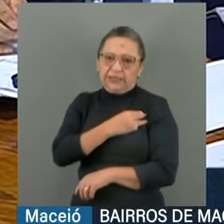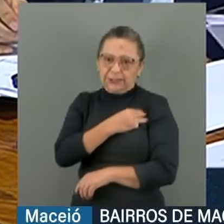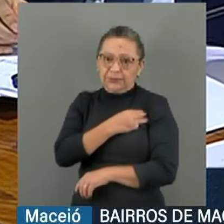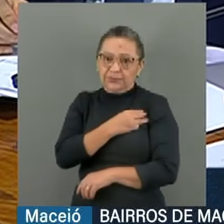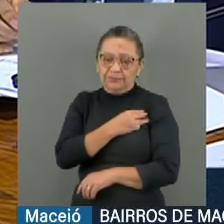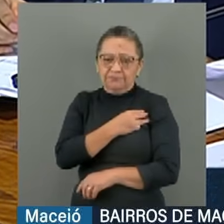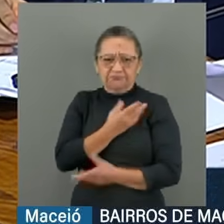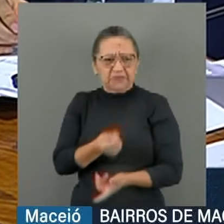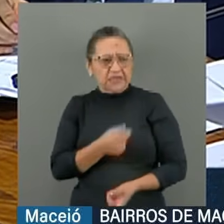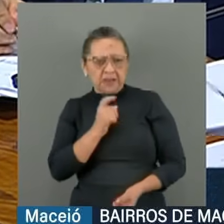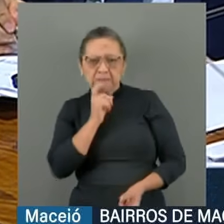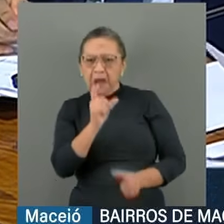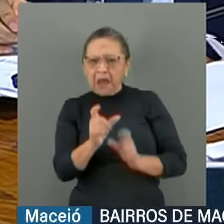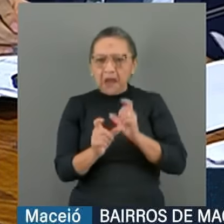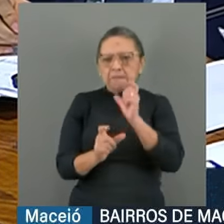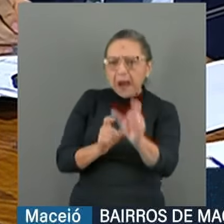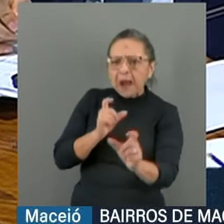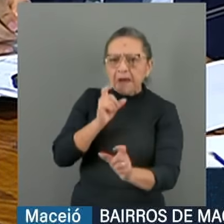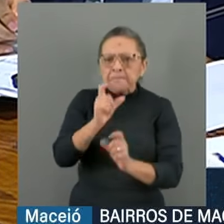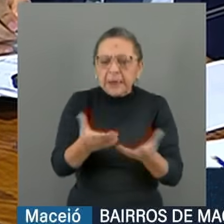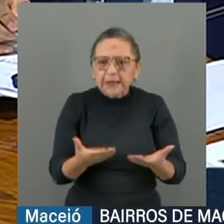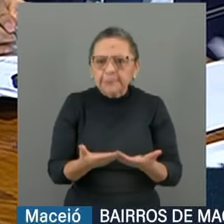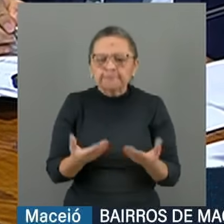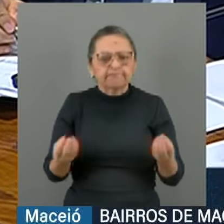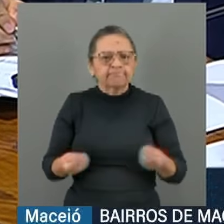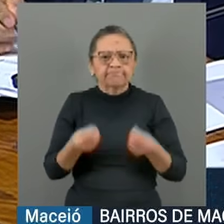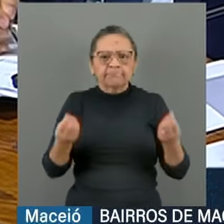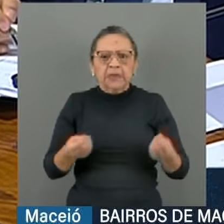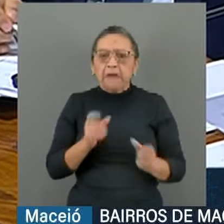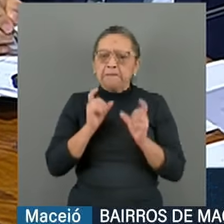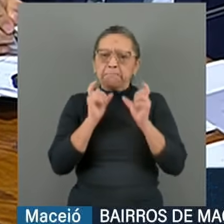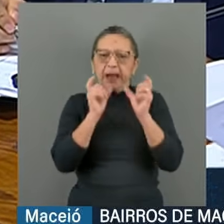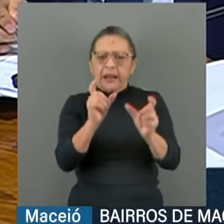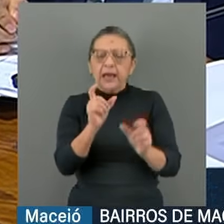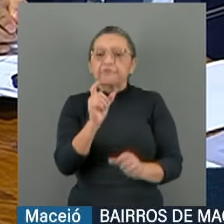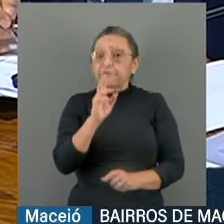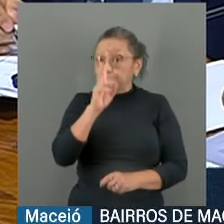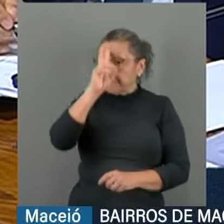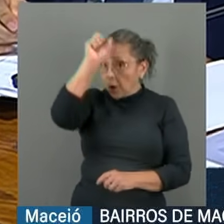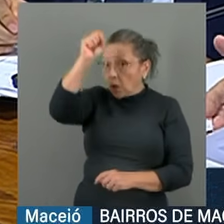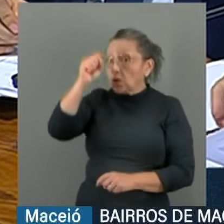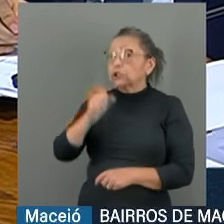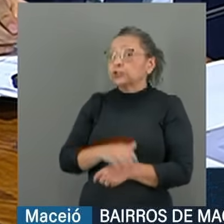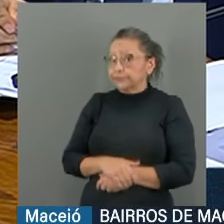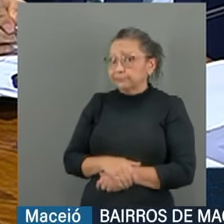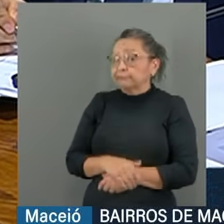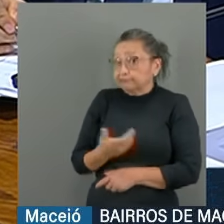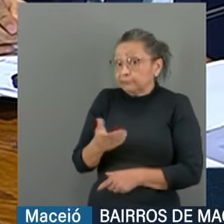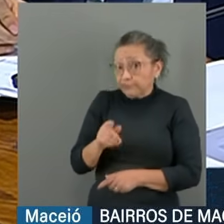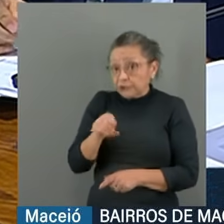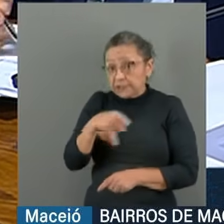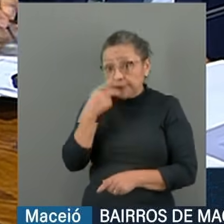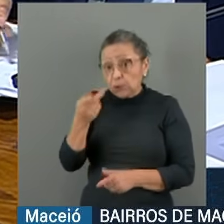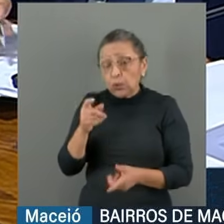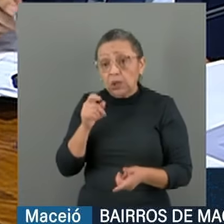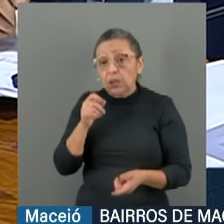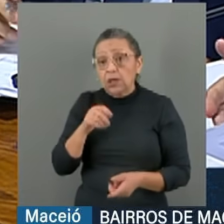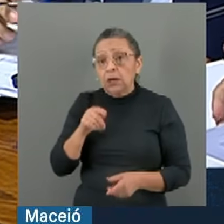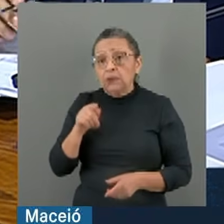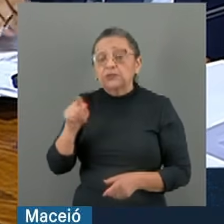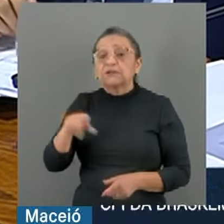Com intimidação, com palavras fortes no sentido de dizer, inclusive, que